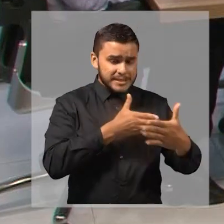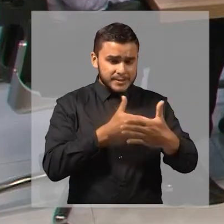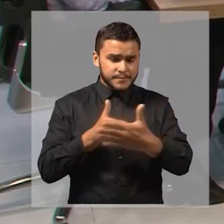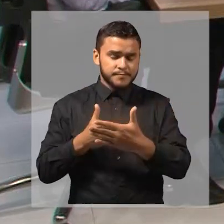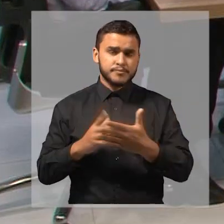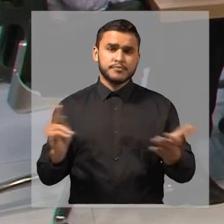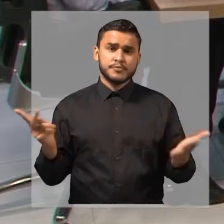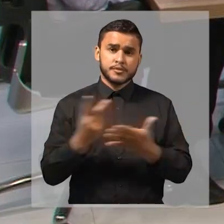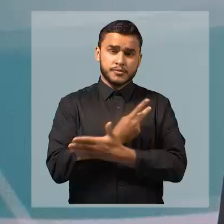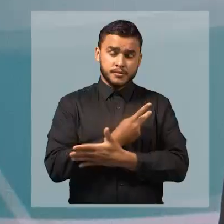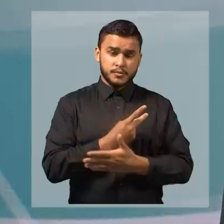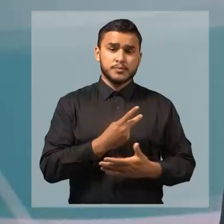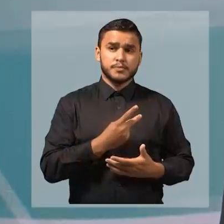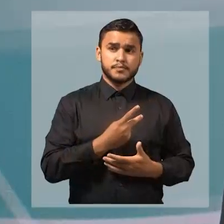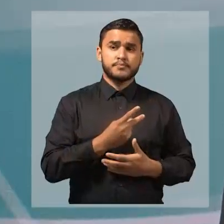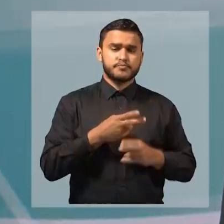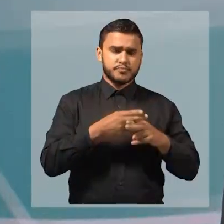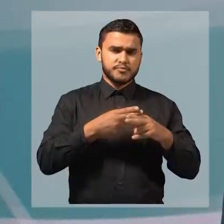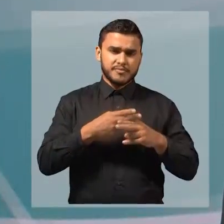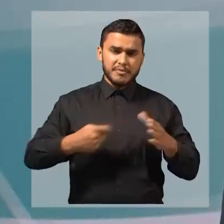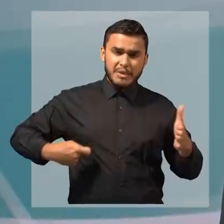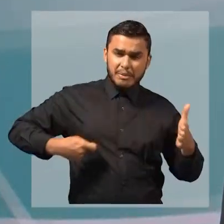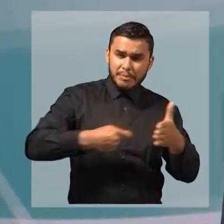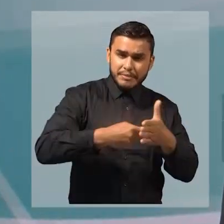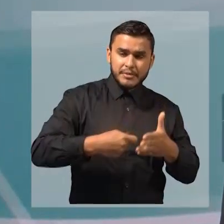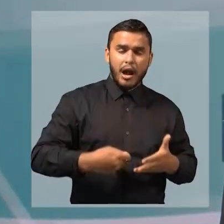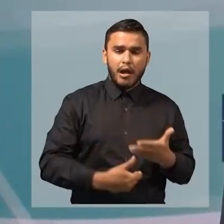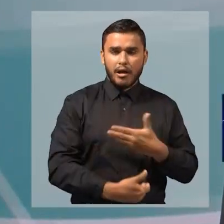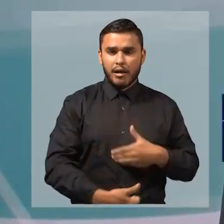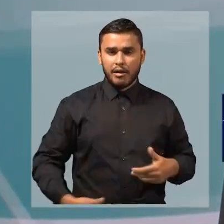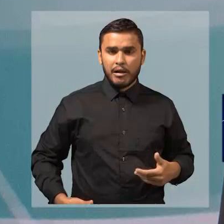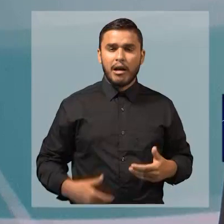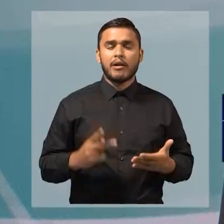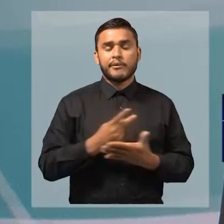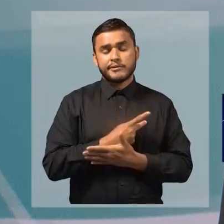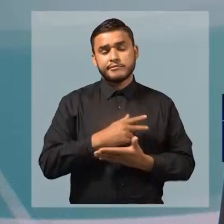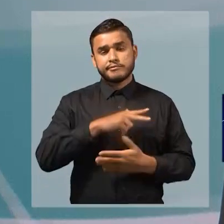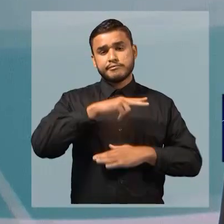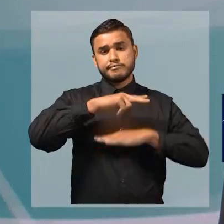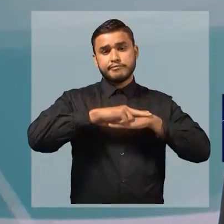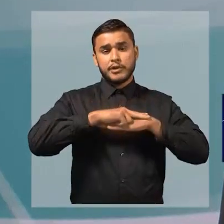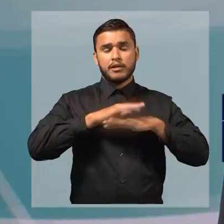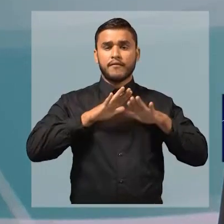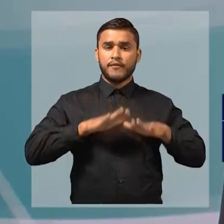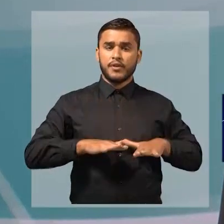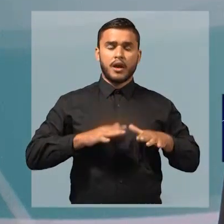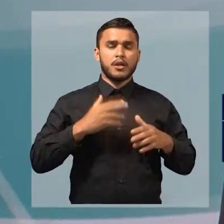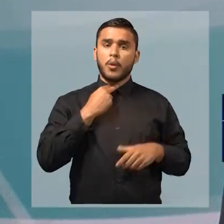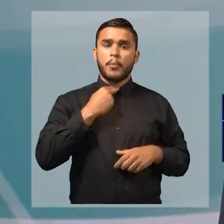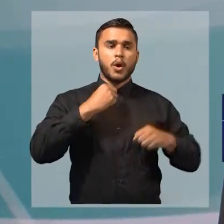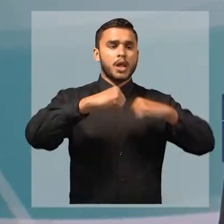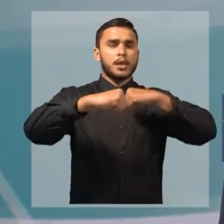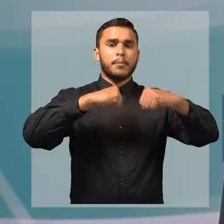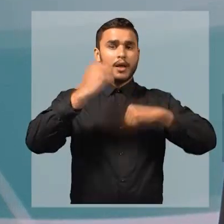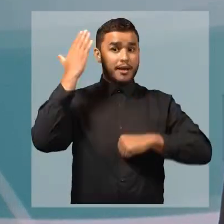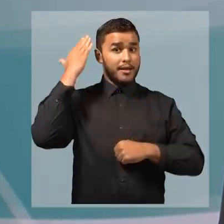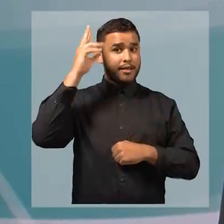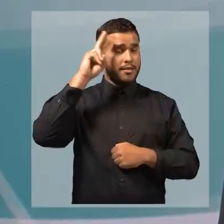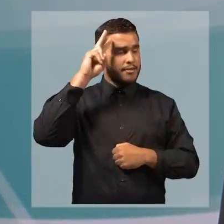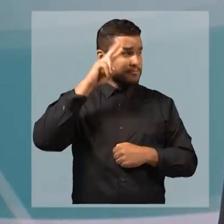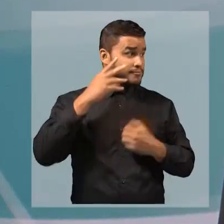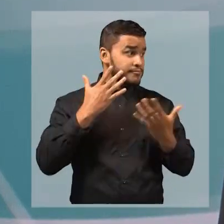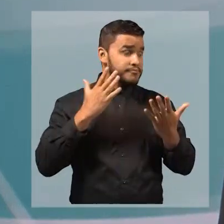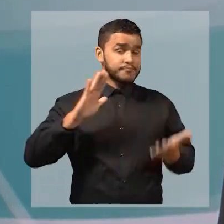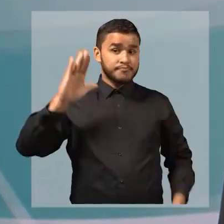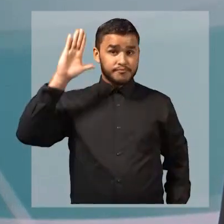aquele incidente da facada e ele participou de um e não participou dos outros. Então eu acho que ele teme ir